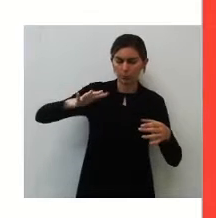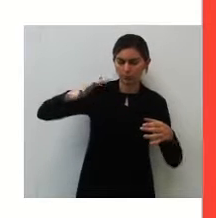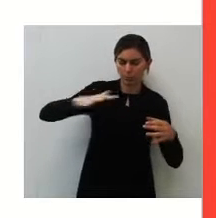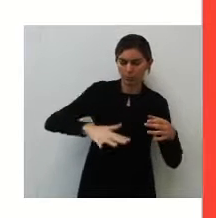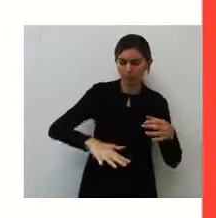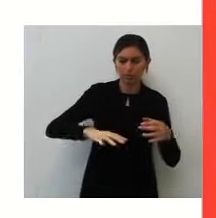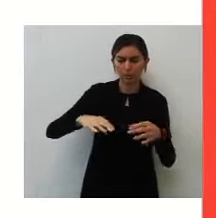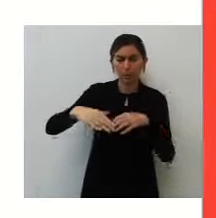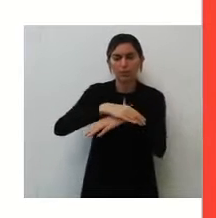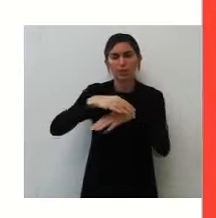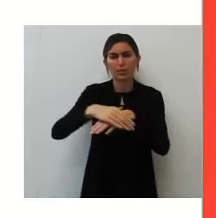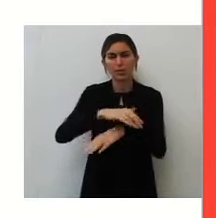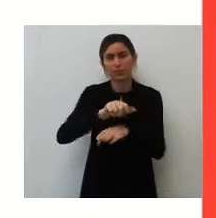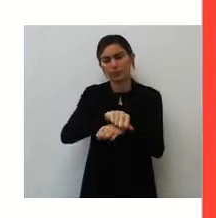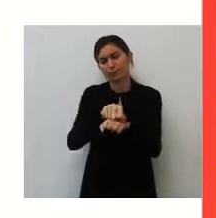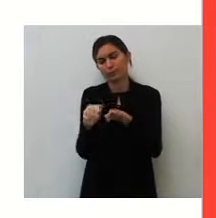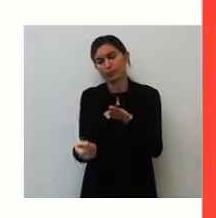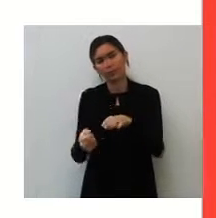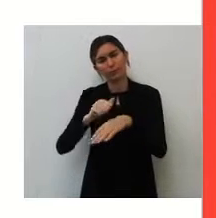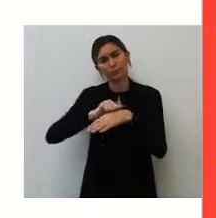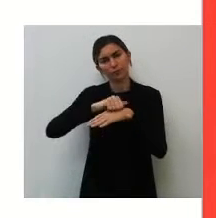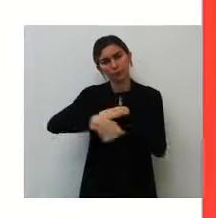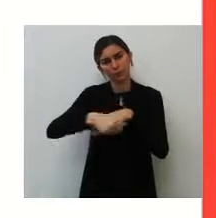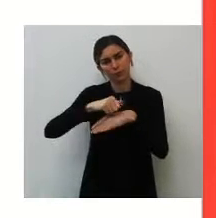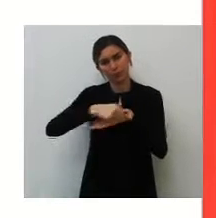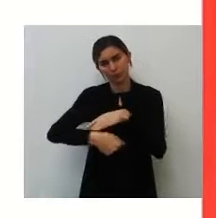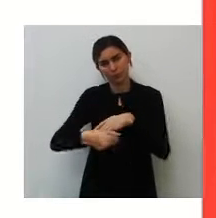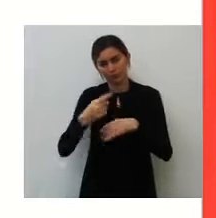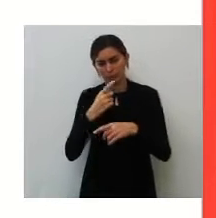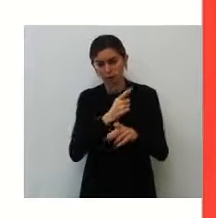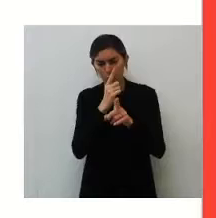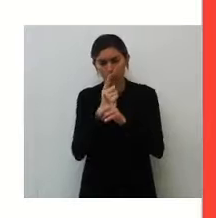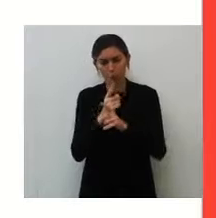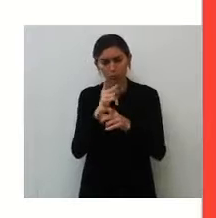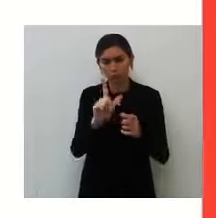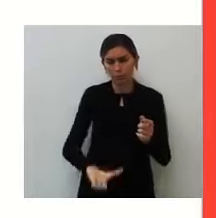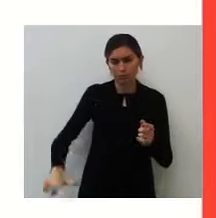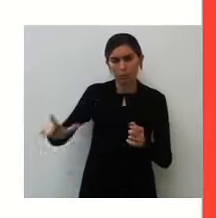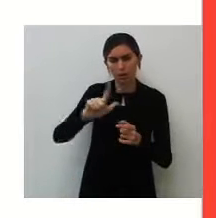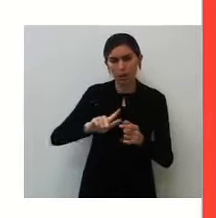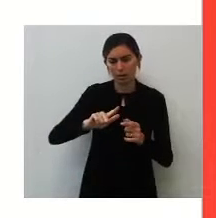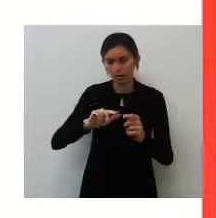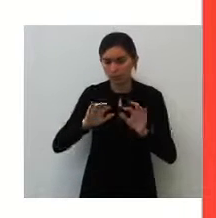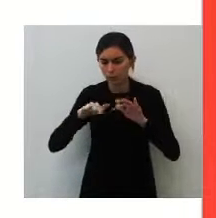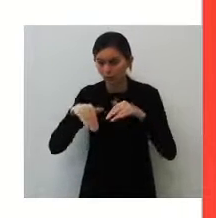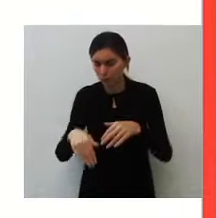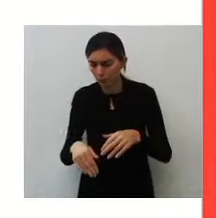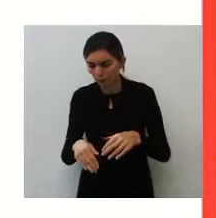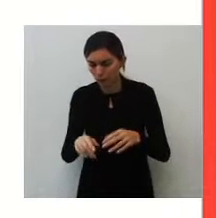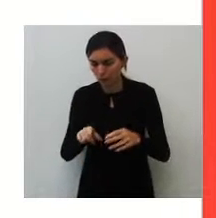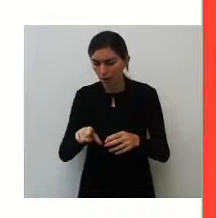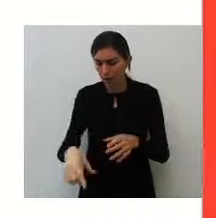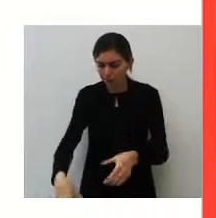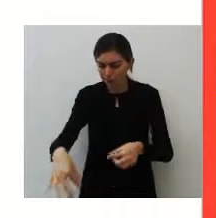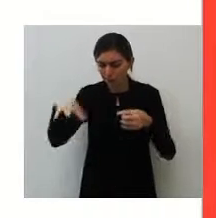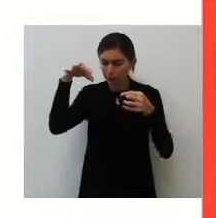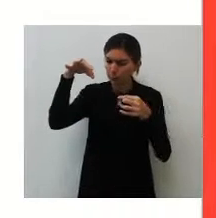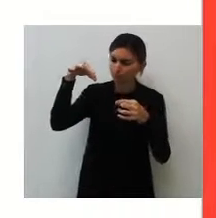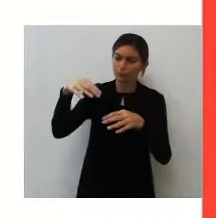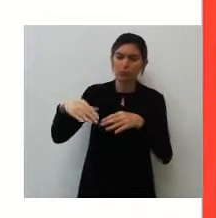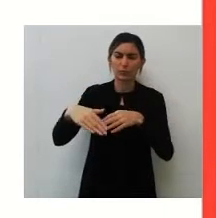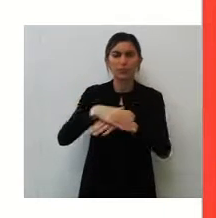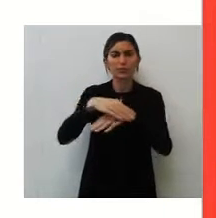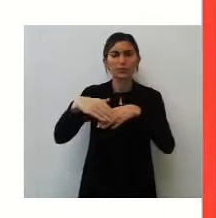a sapatilha de couro vamos ver encontrou no lago nenhum submersa